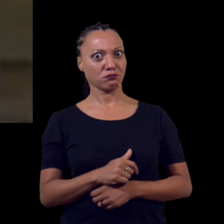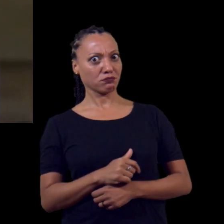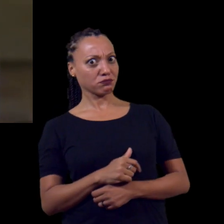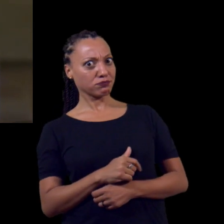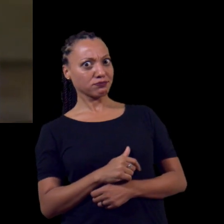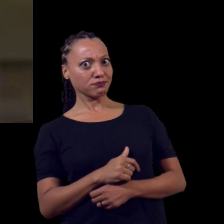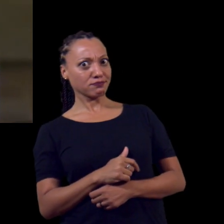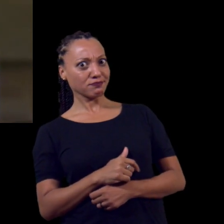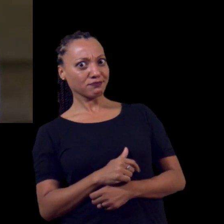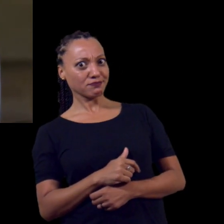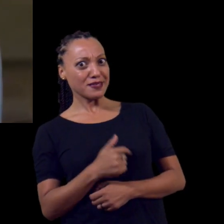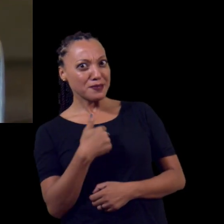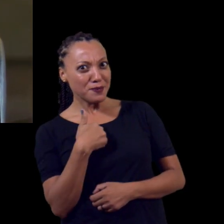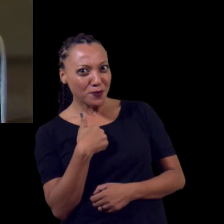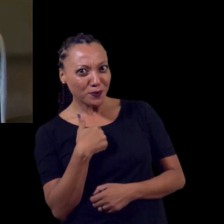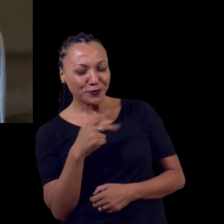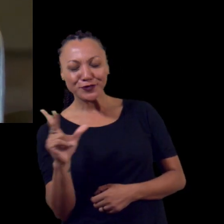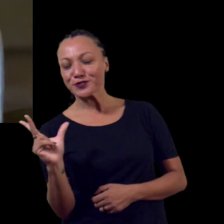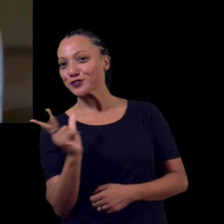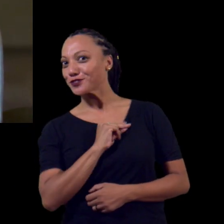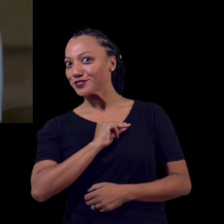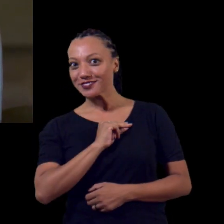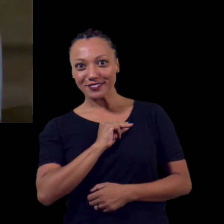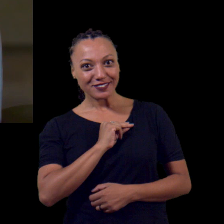Nossa, atuar em cena.